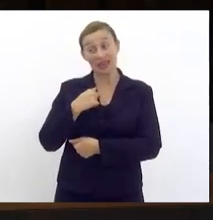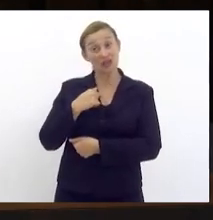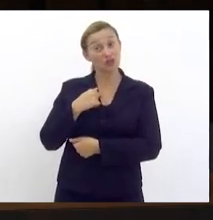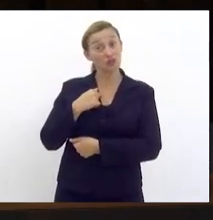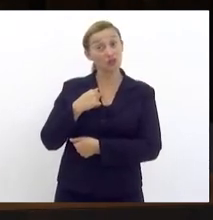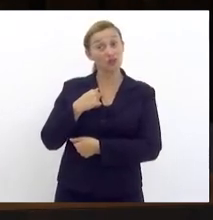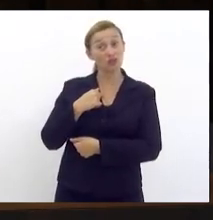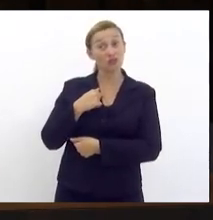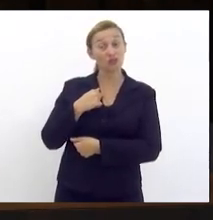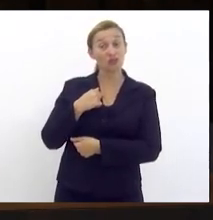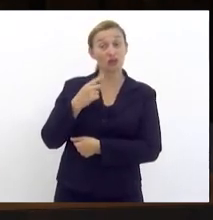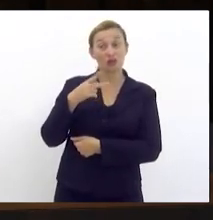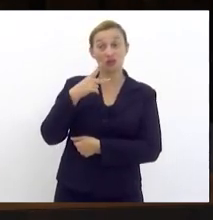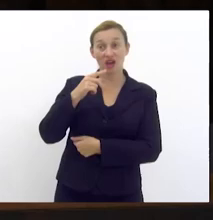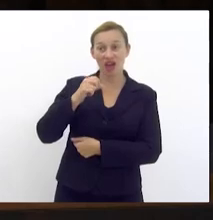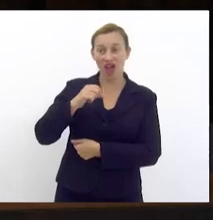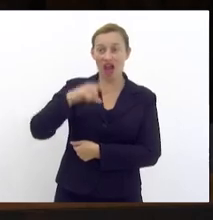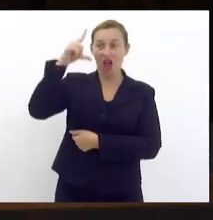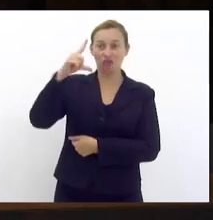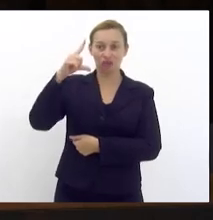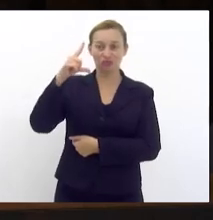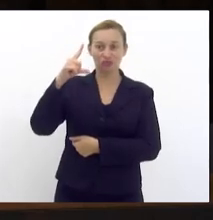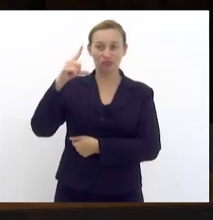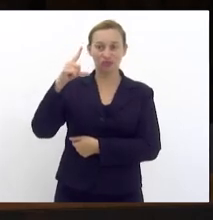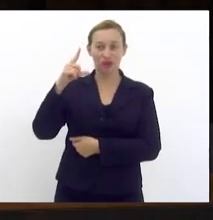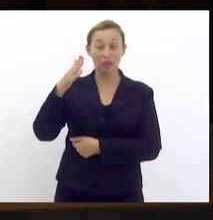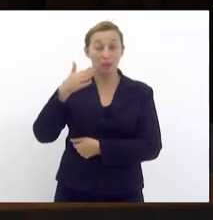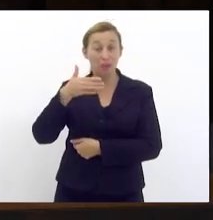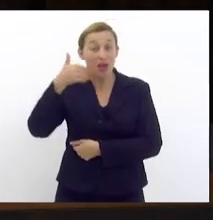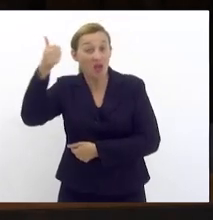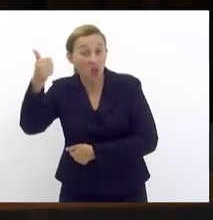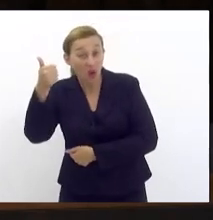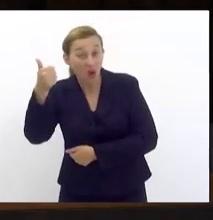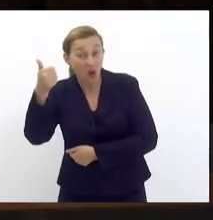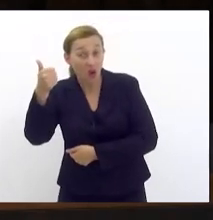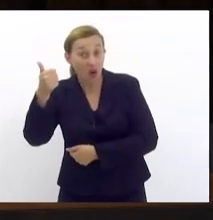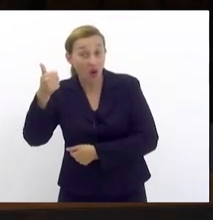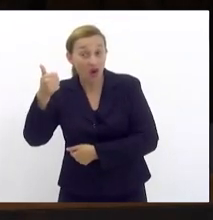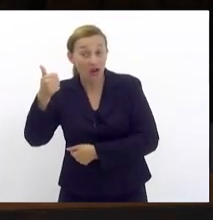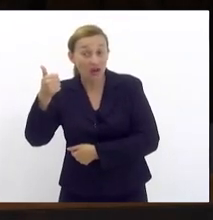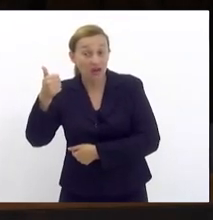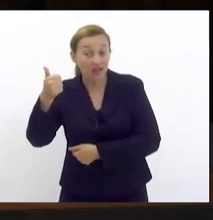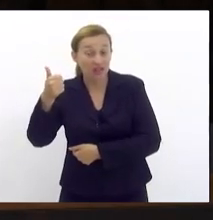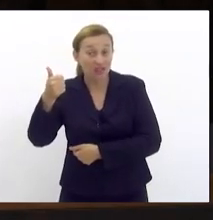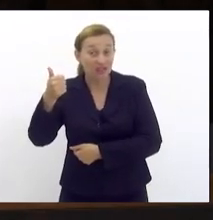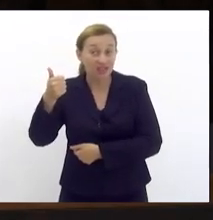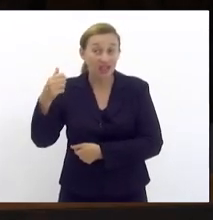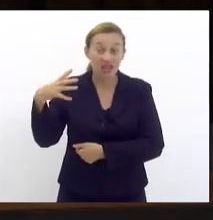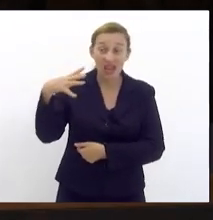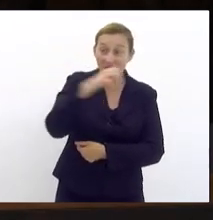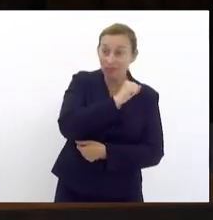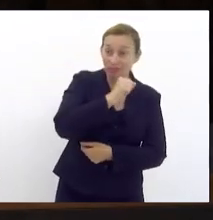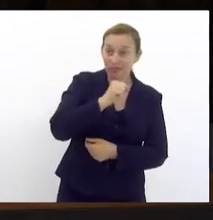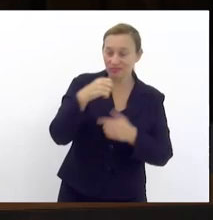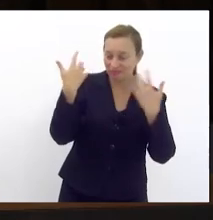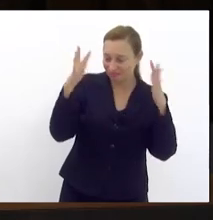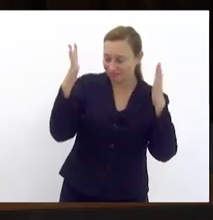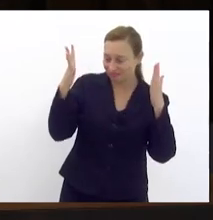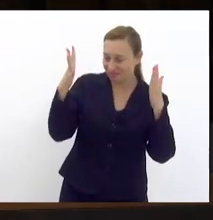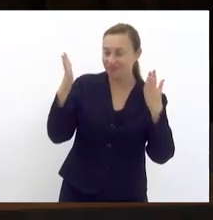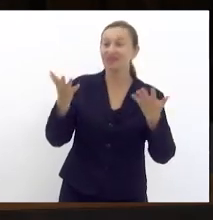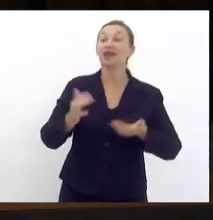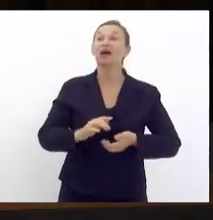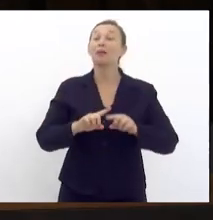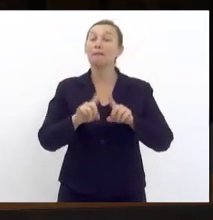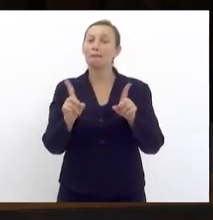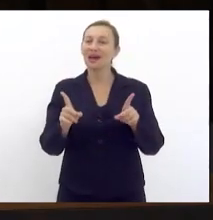outro, falar alto para ser ouvido, né, e rápido para ser aplaudido. Eu acho que é esse o discurso. Mas o